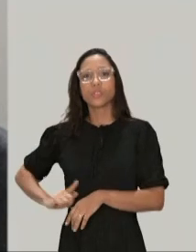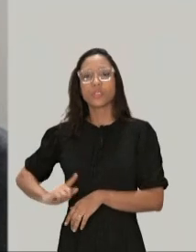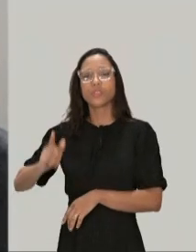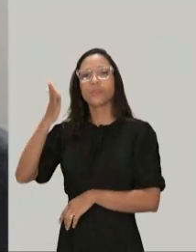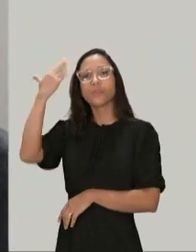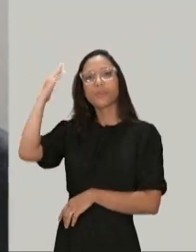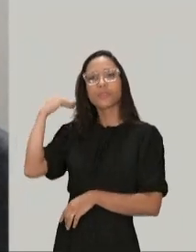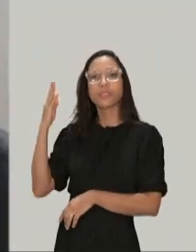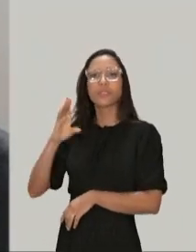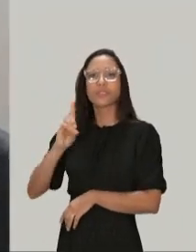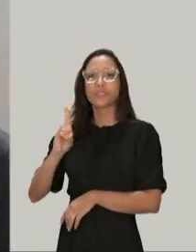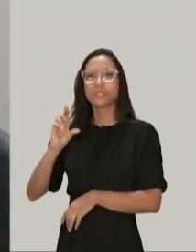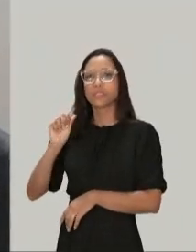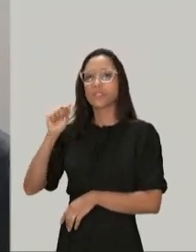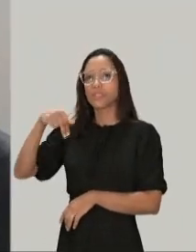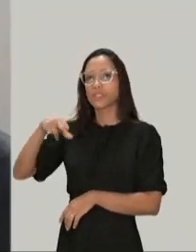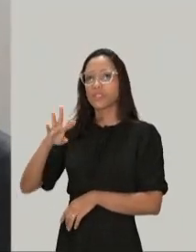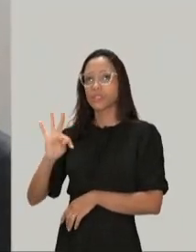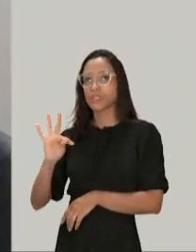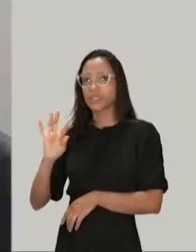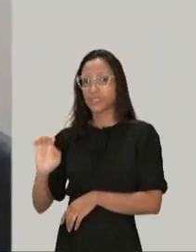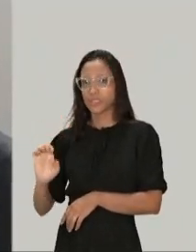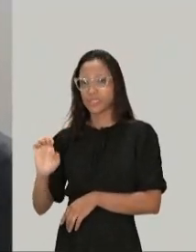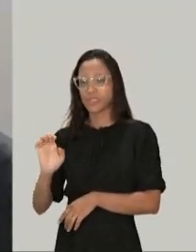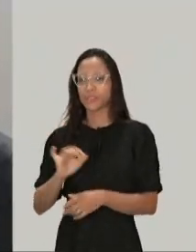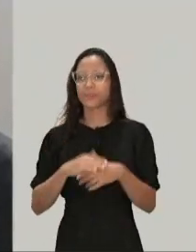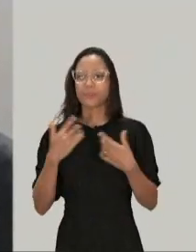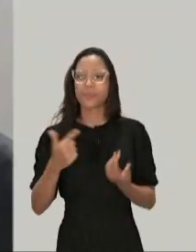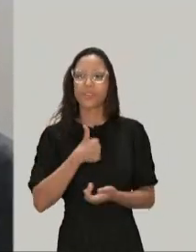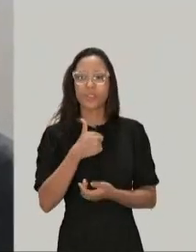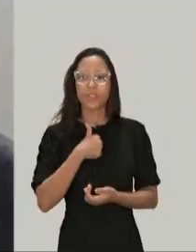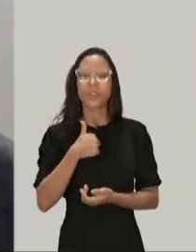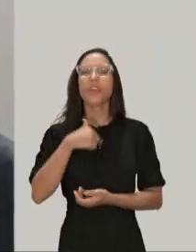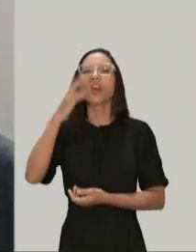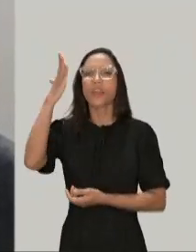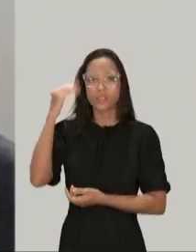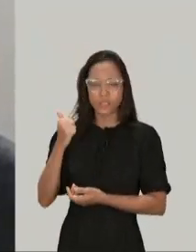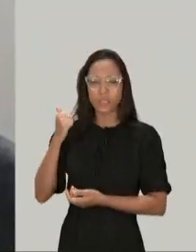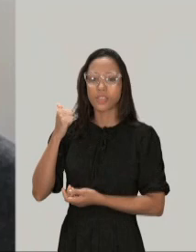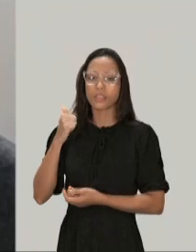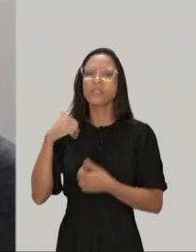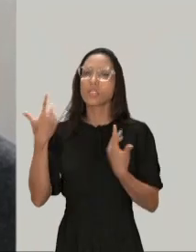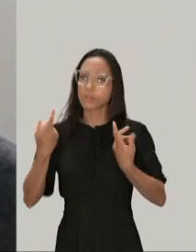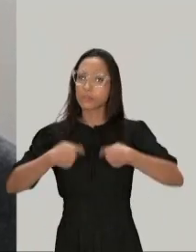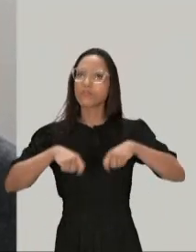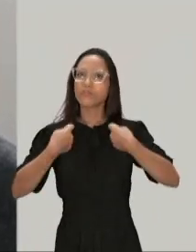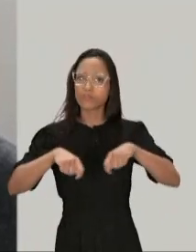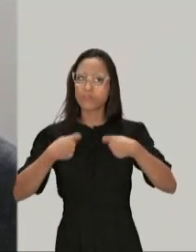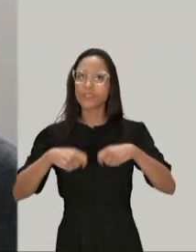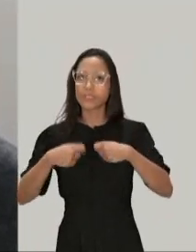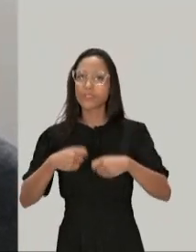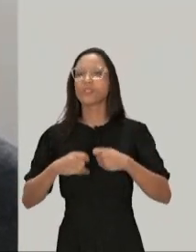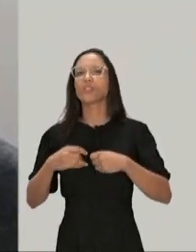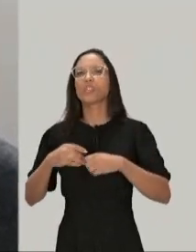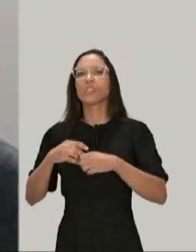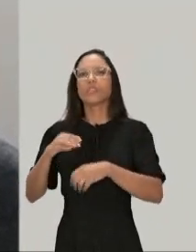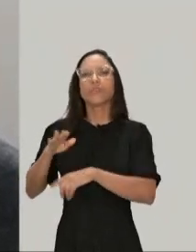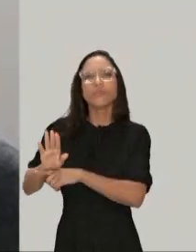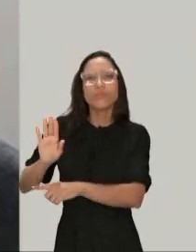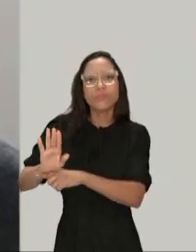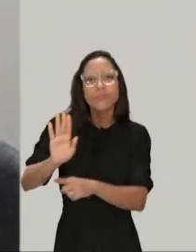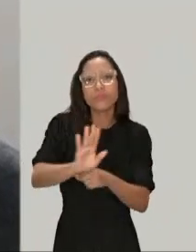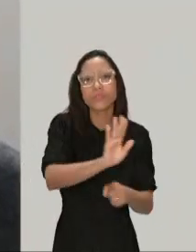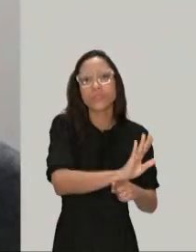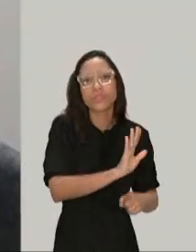de Oliveira. Acredito que não exista outra solução no nosso país senão investir na formação e na transformação